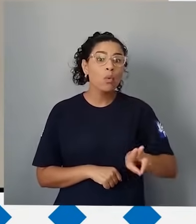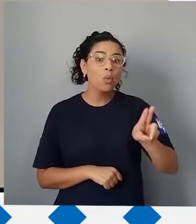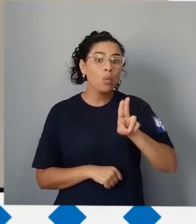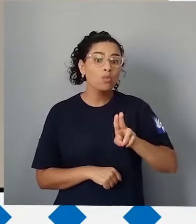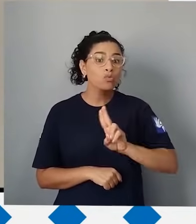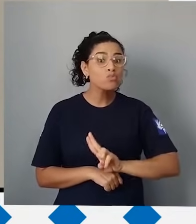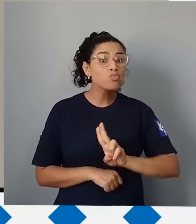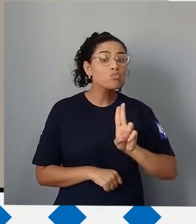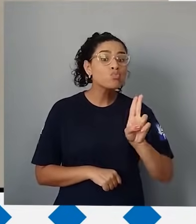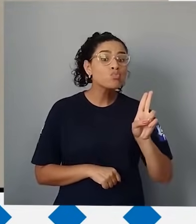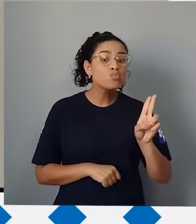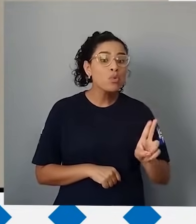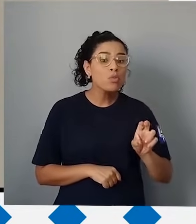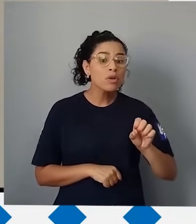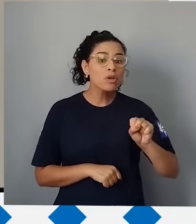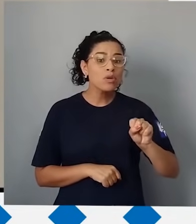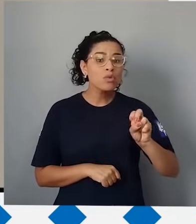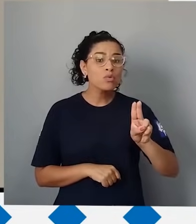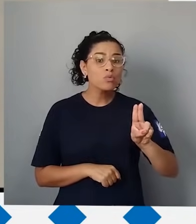Chamada